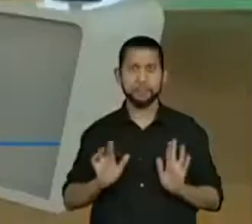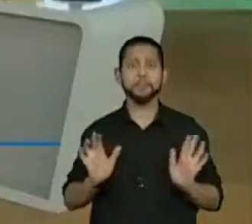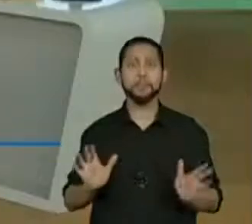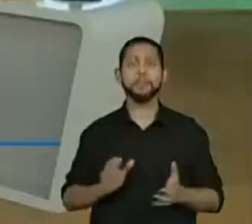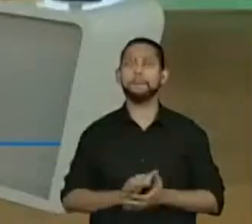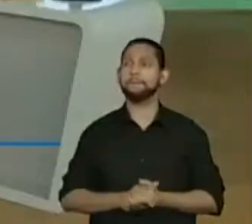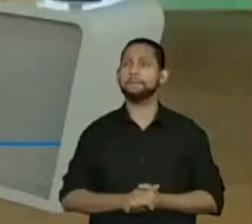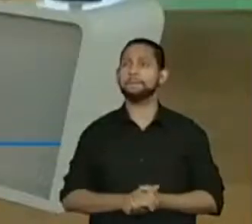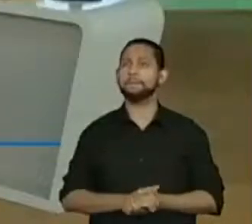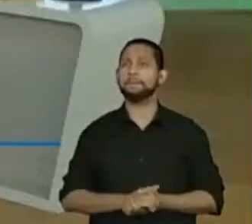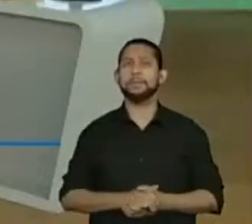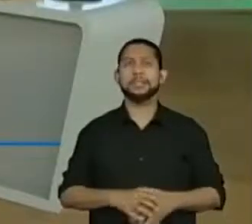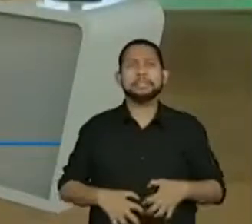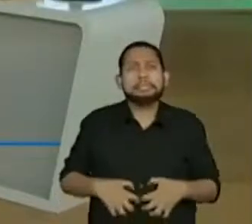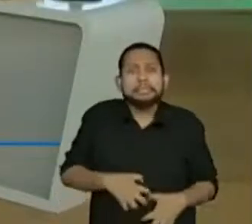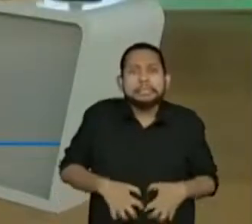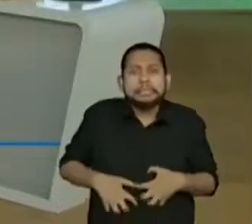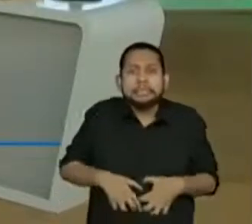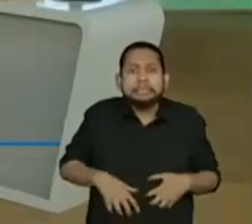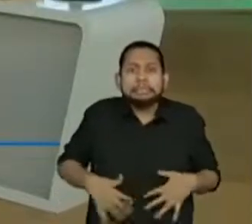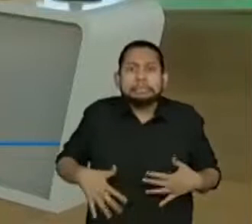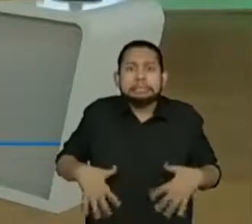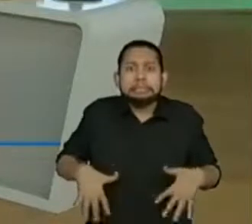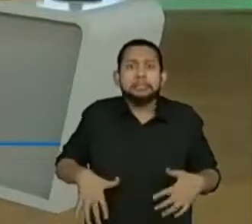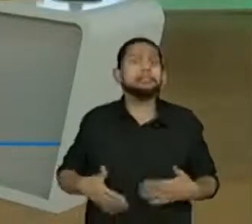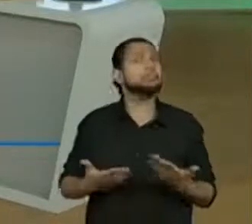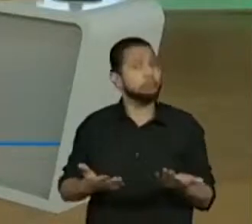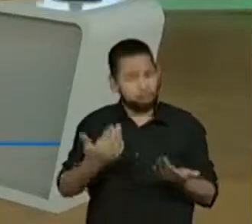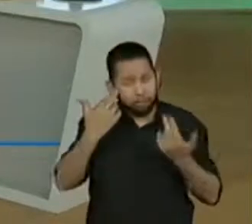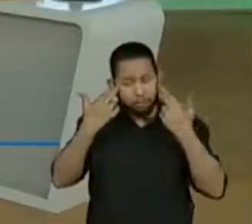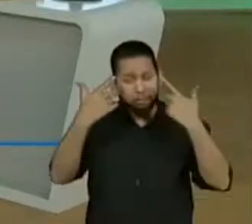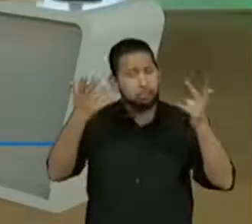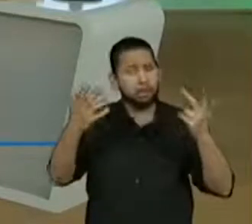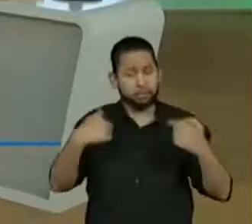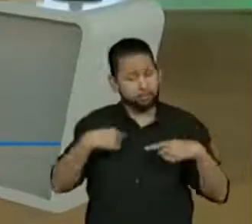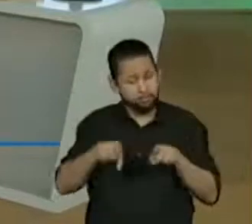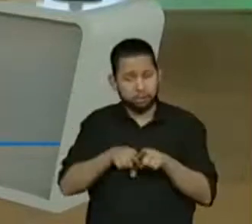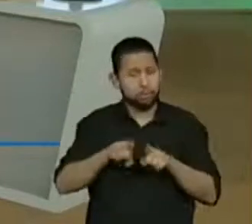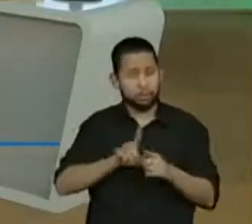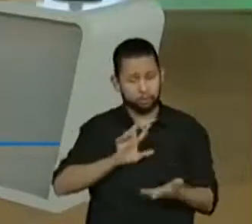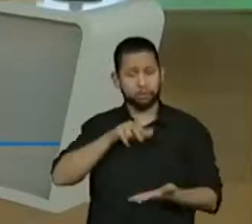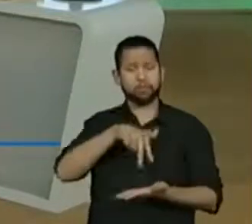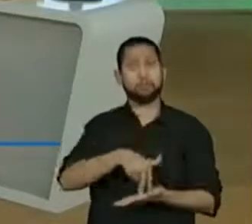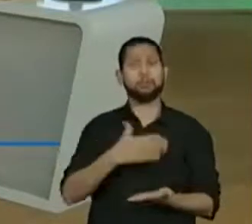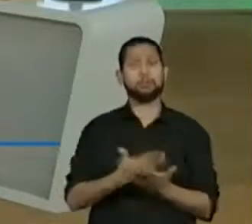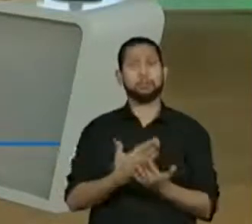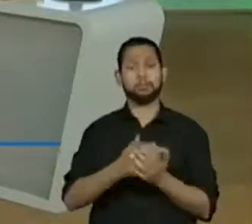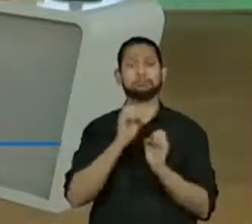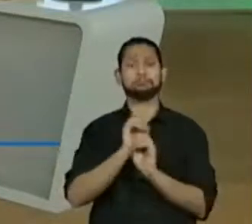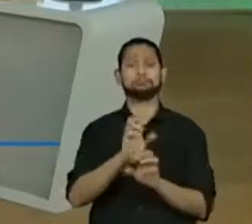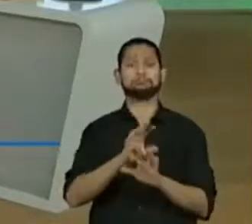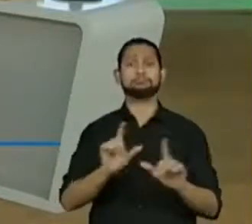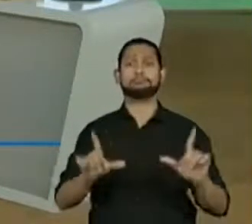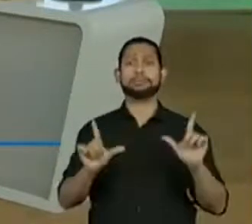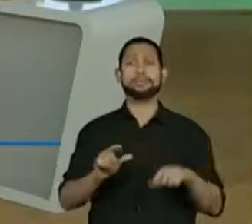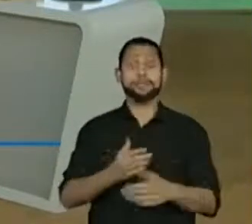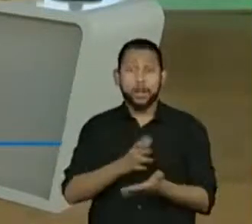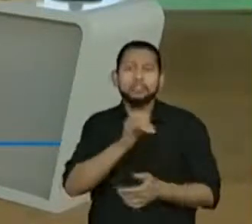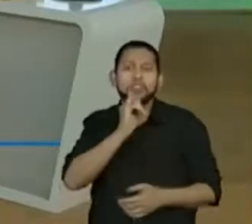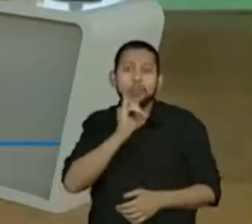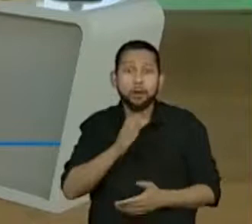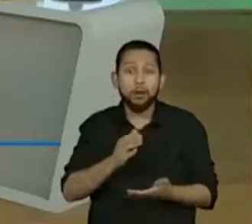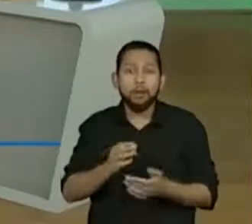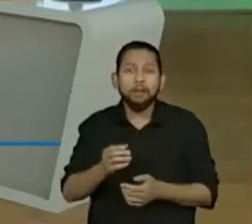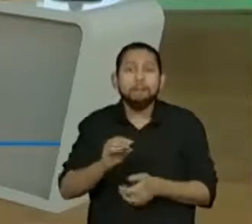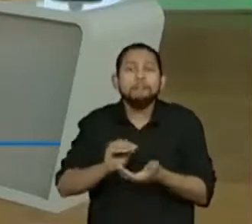gente bateu um friozinho na barriga normal bate o filho na minha barriga todo dia aqui quando eu chego e falta o segundinho para